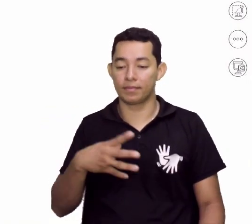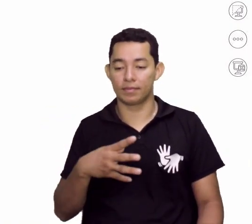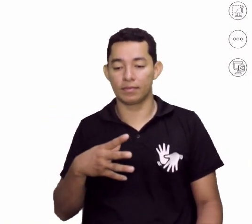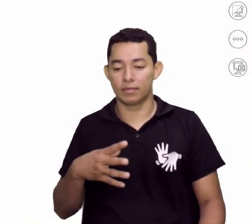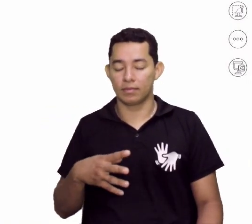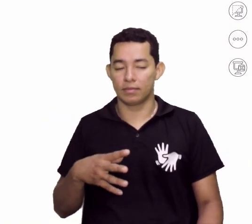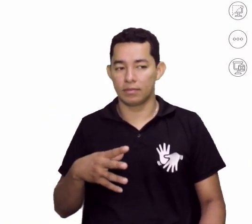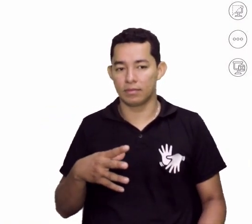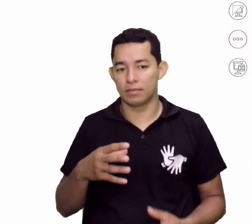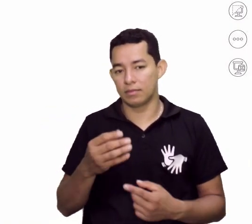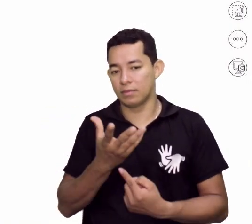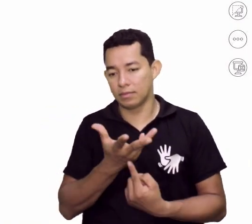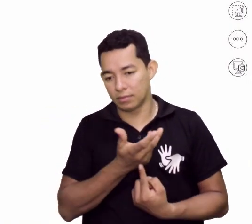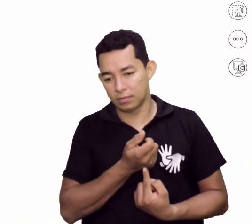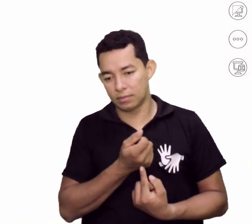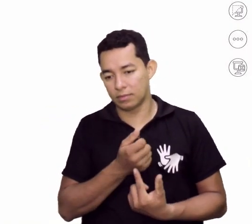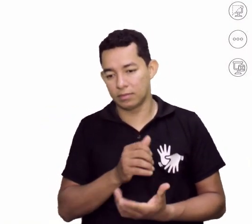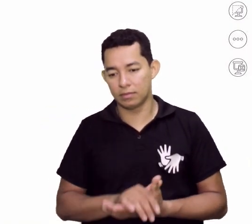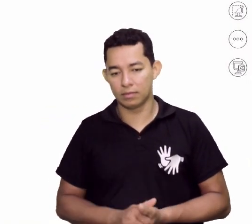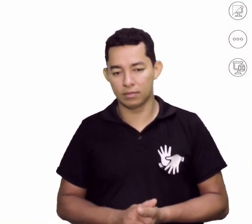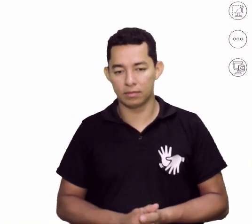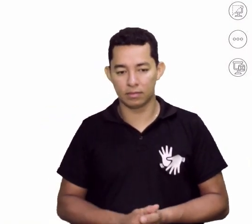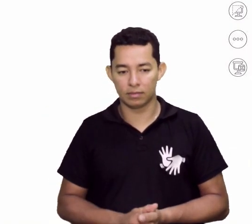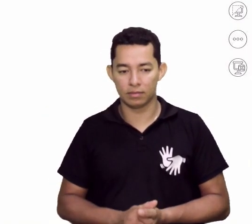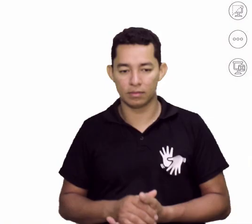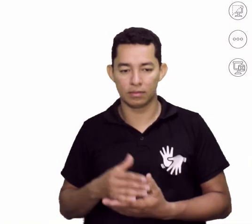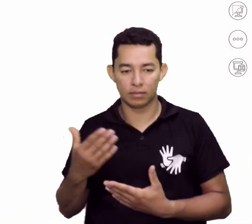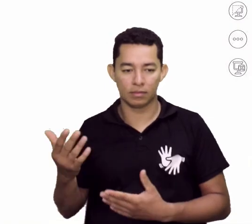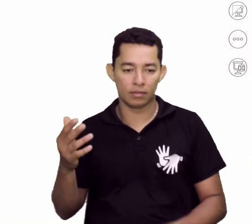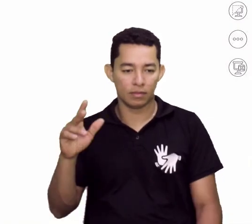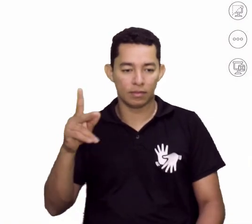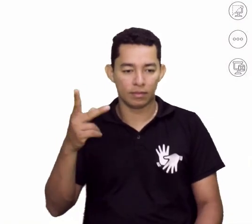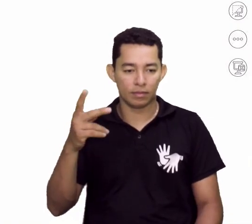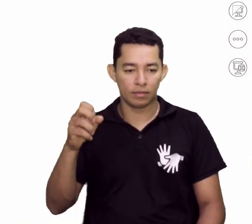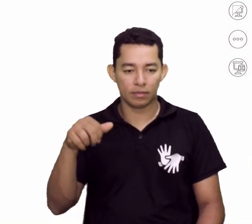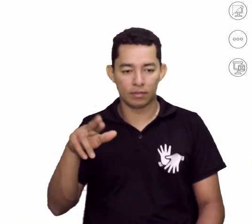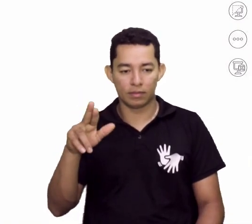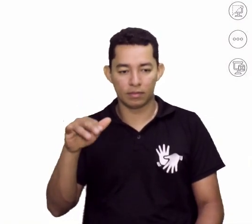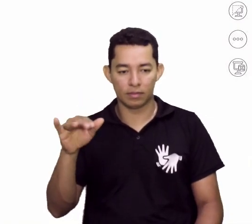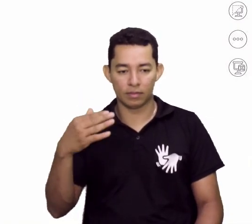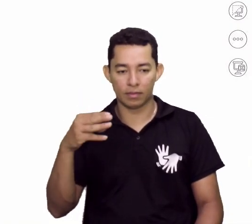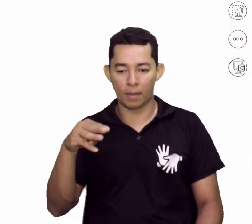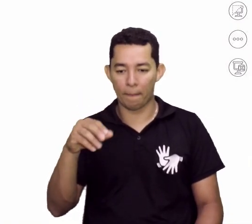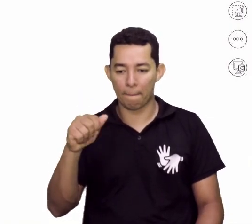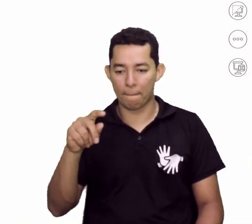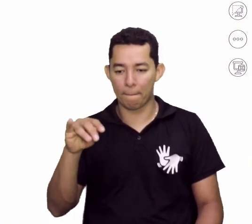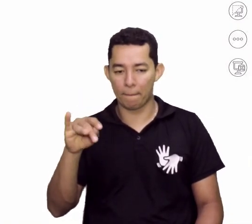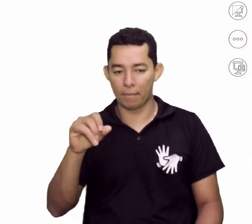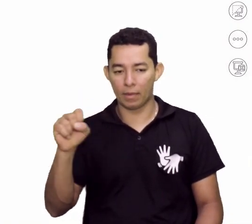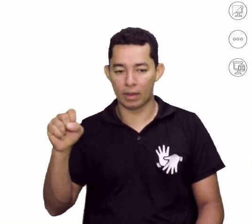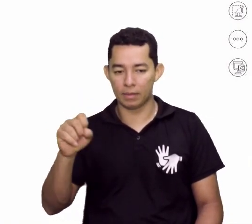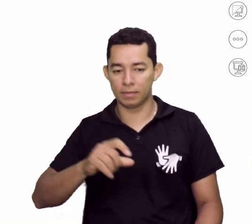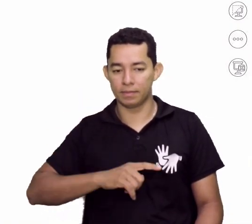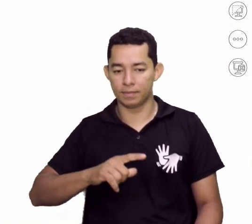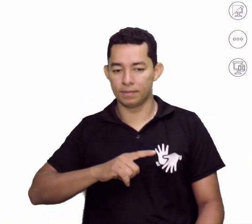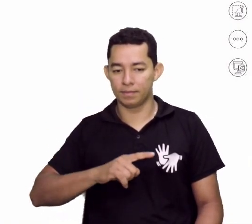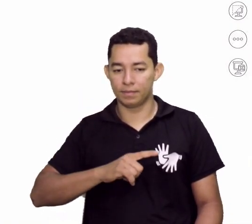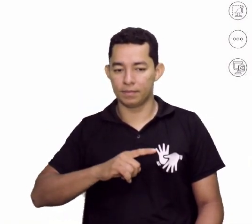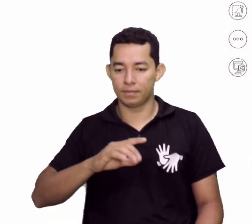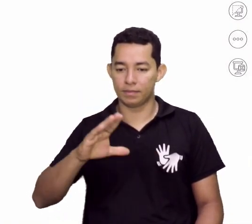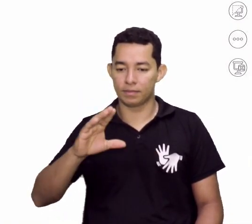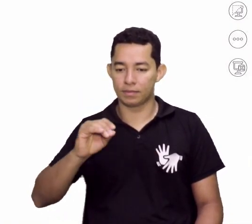o Henri Matisse foi o líder desse grupo de artistas, mas também ele teve um colega, o André